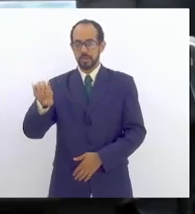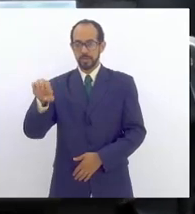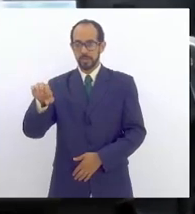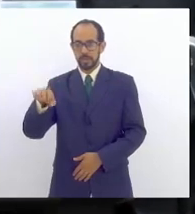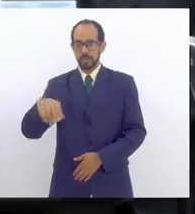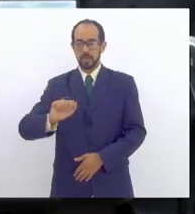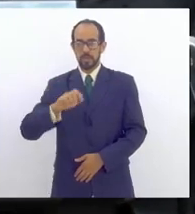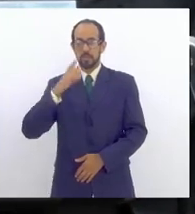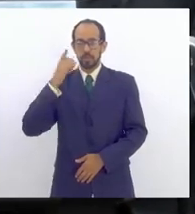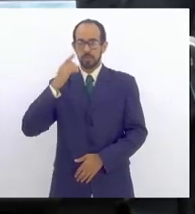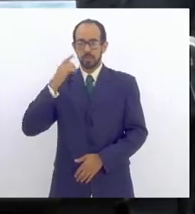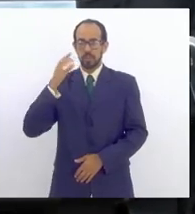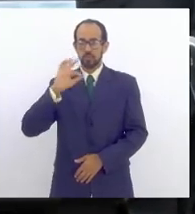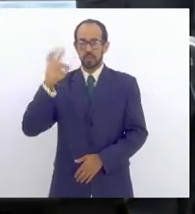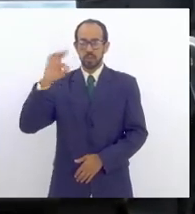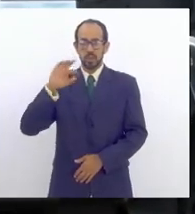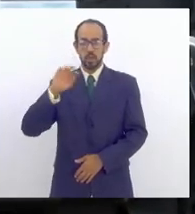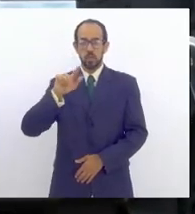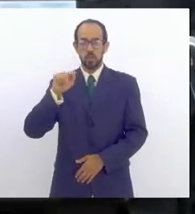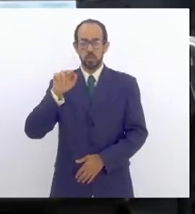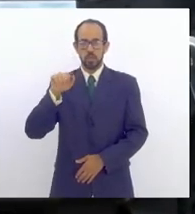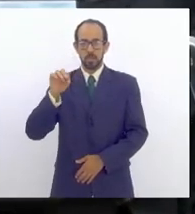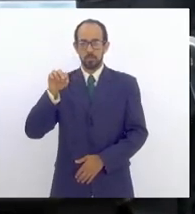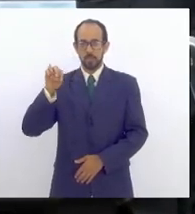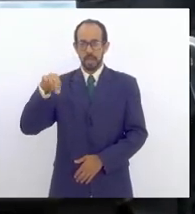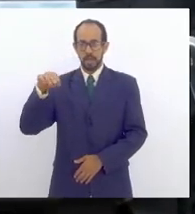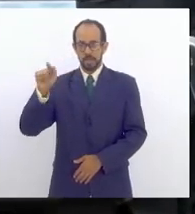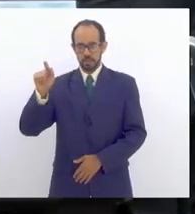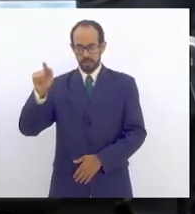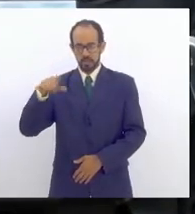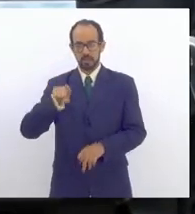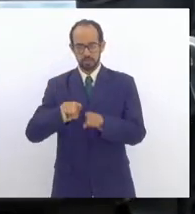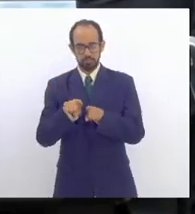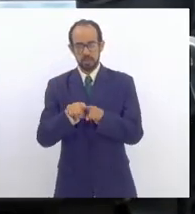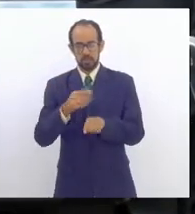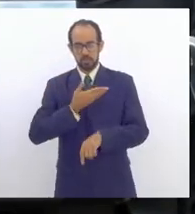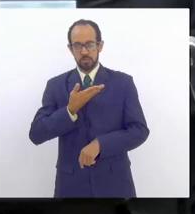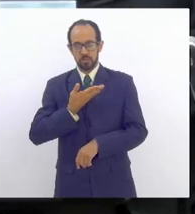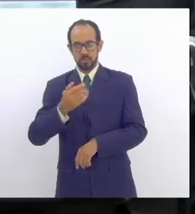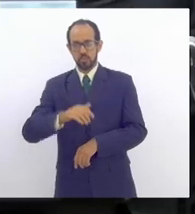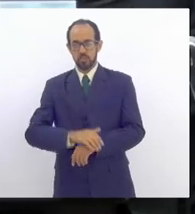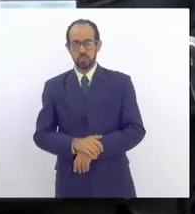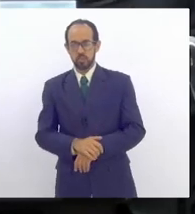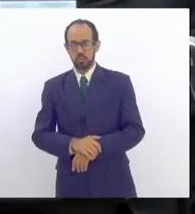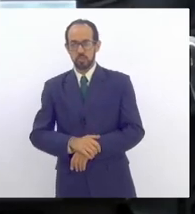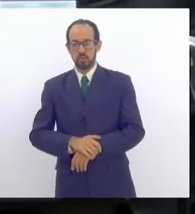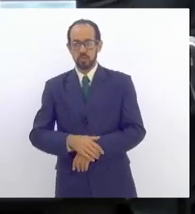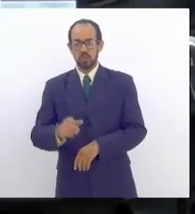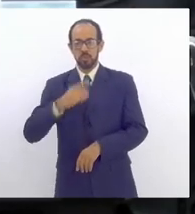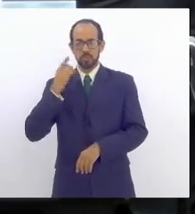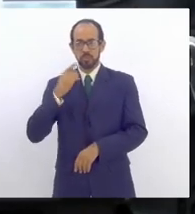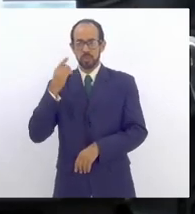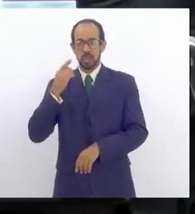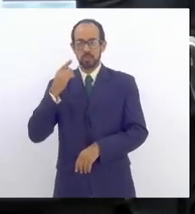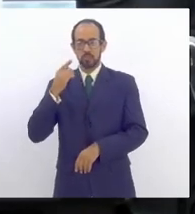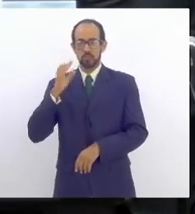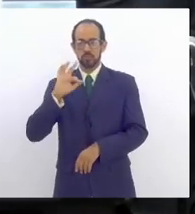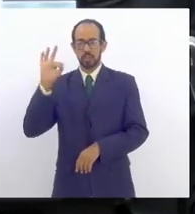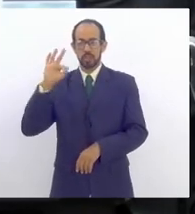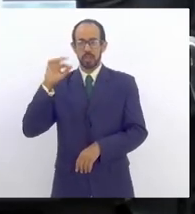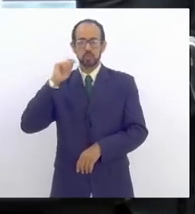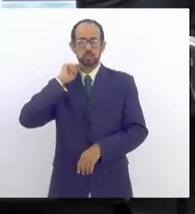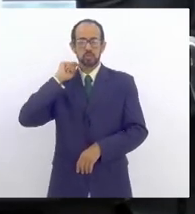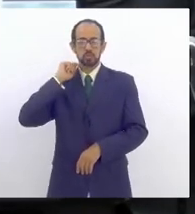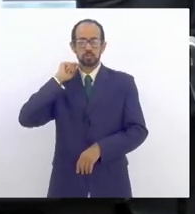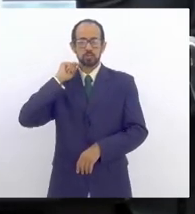Reis, meu amigo, saudar o deputado federal de Minas Gerais, Eros